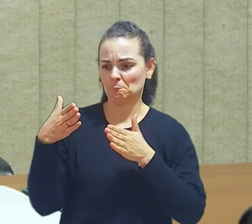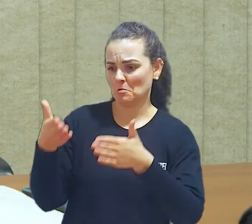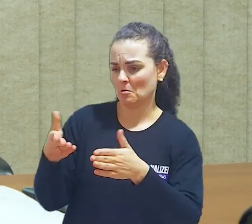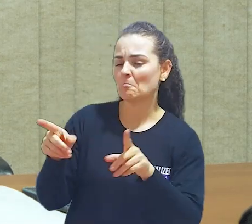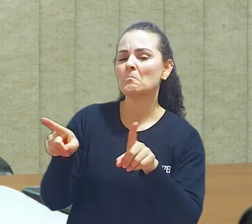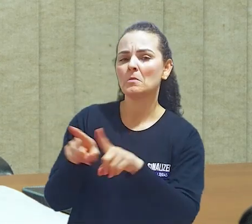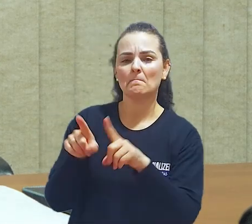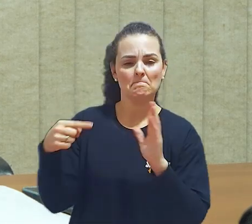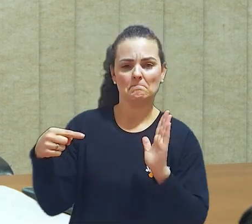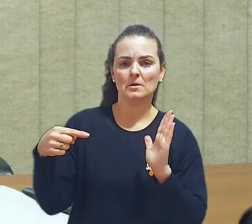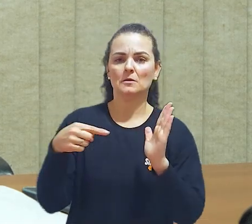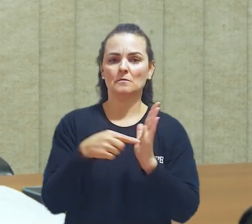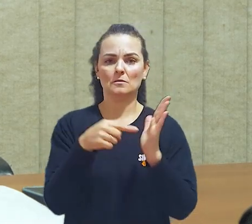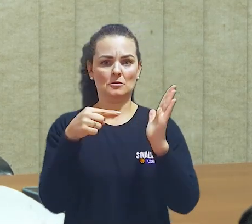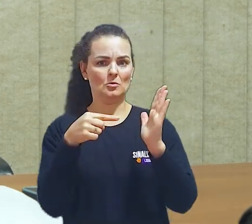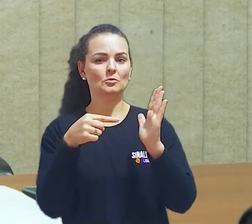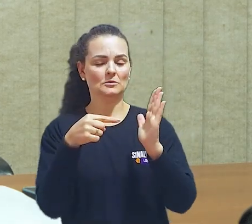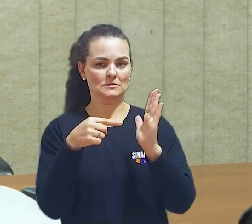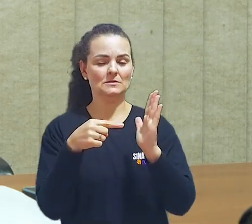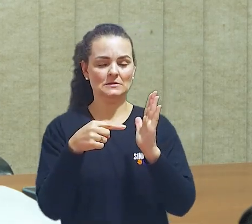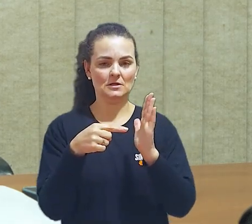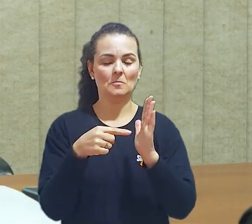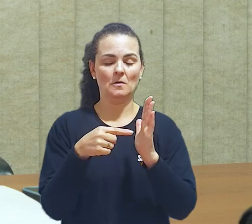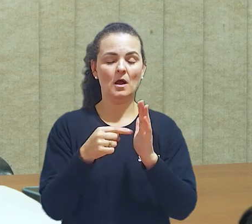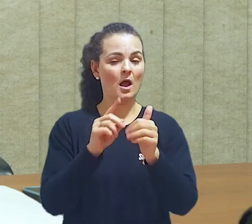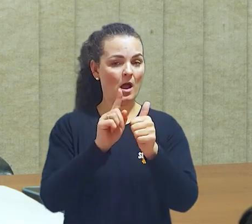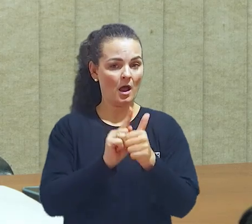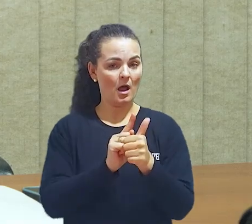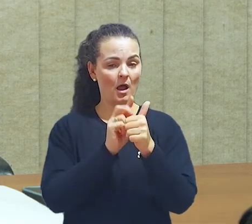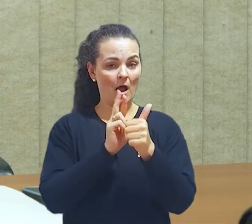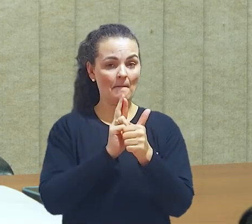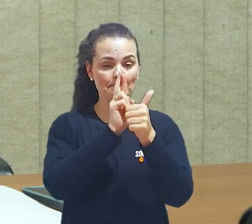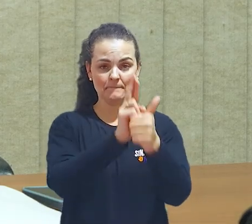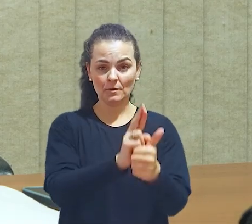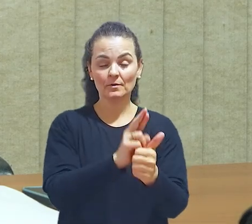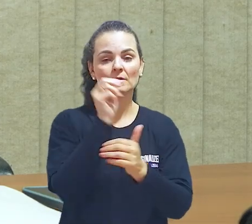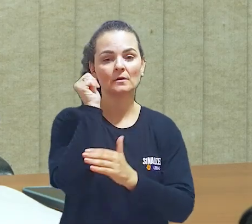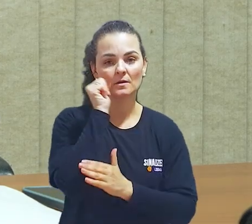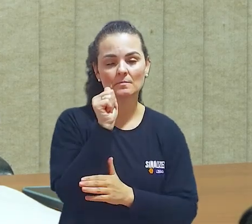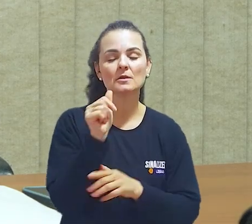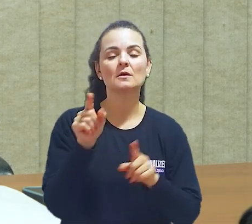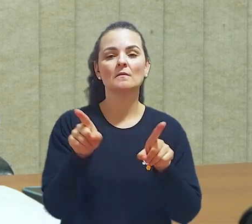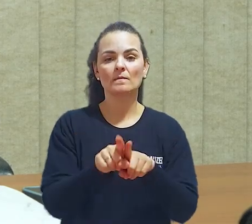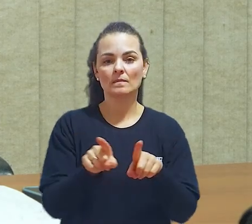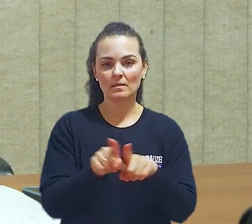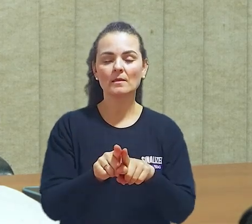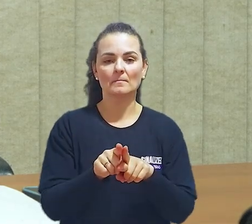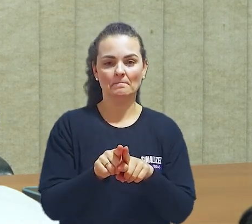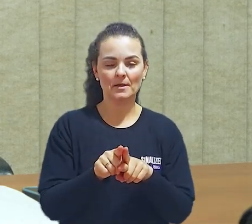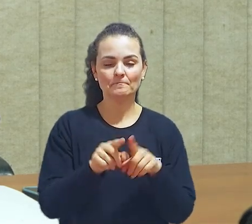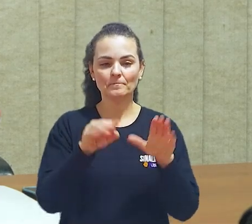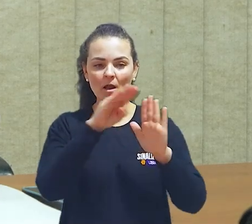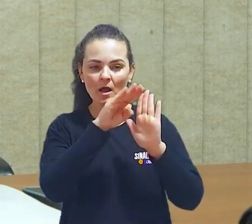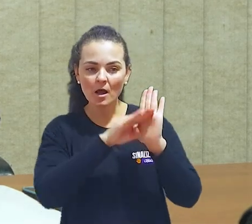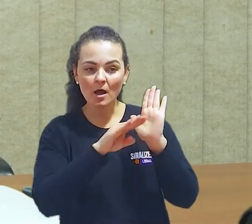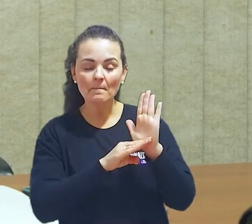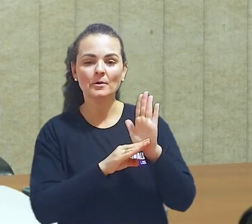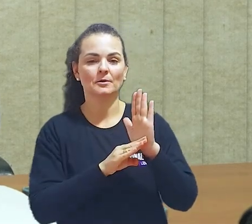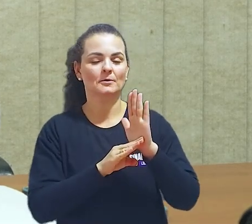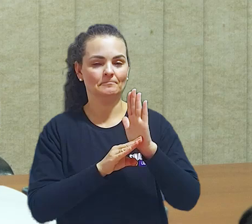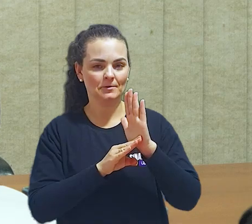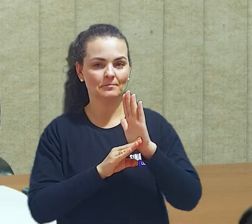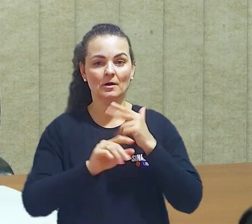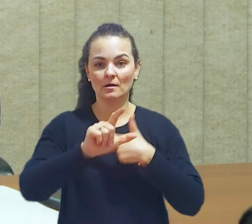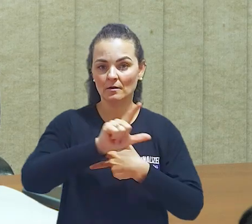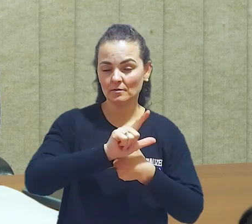denúncias ao canal da Procuradoria da Mulher, os programas institucionais através da Escola do Legislativo, todos eles